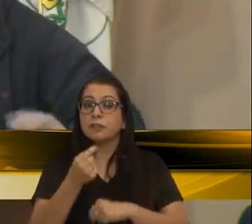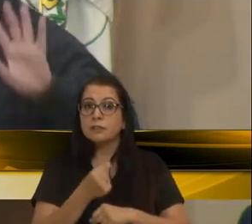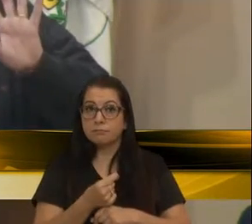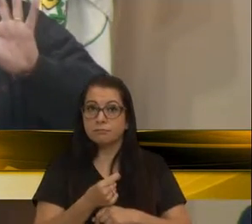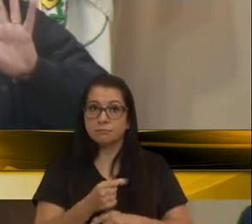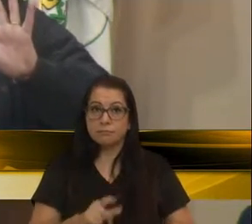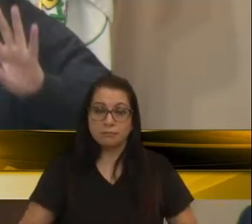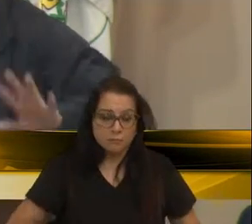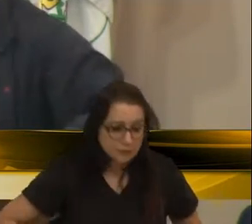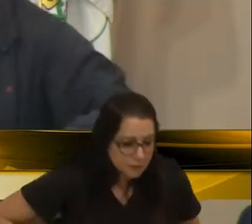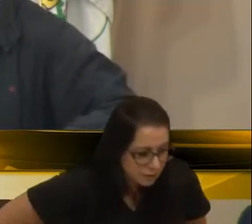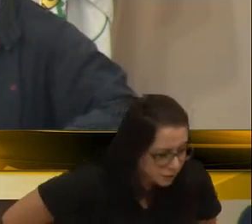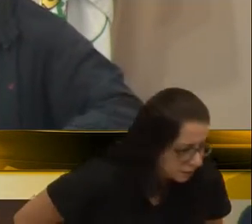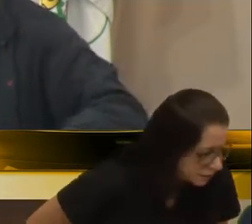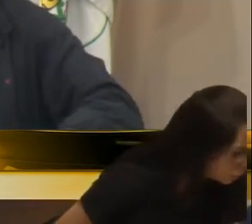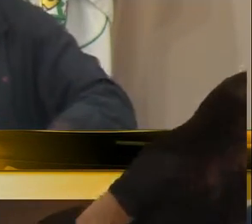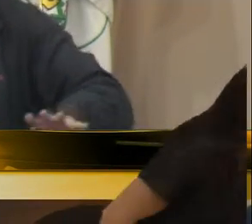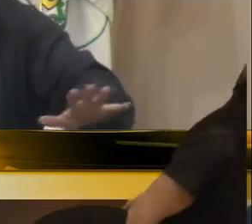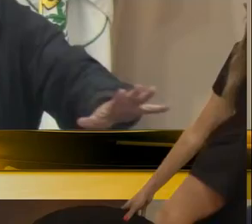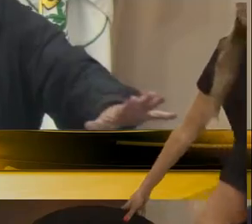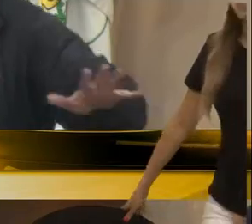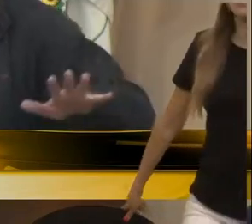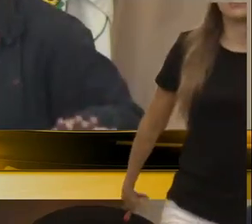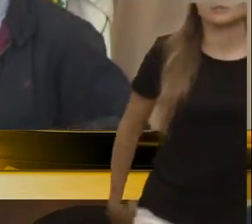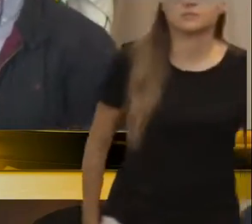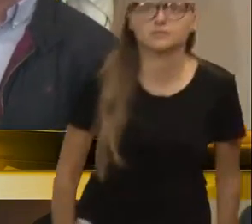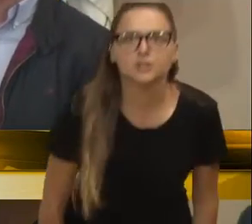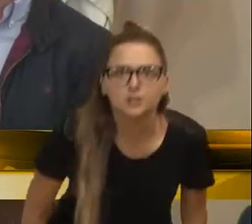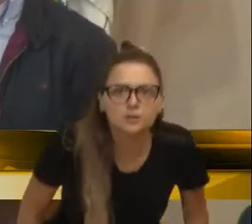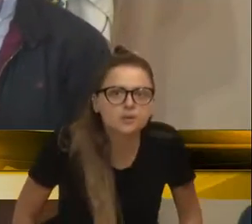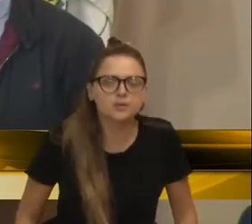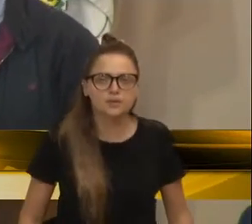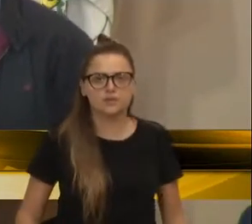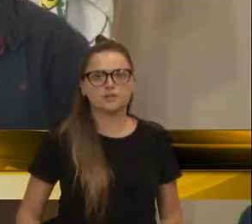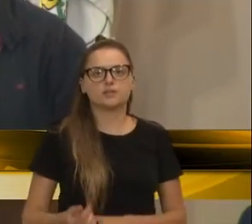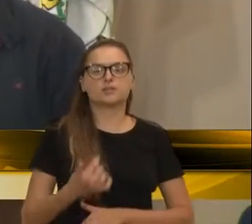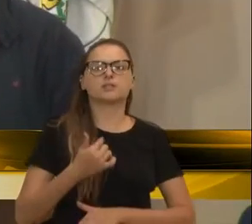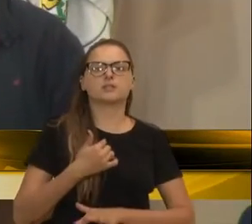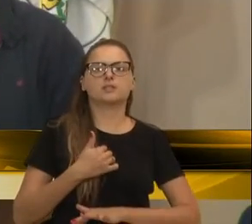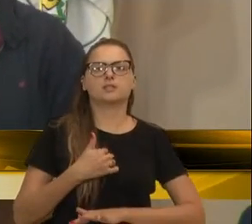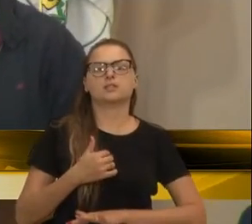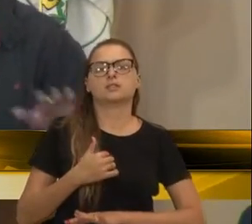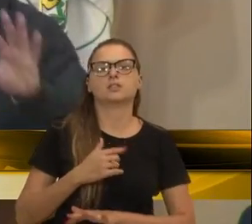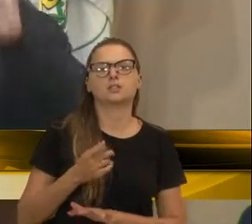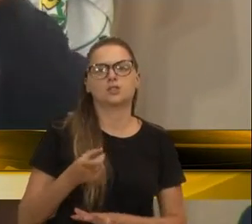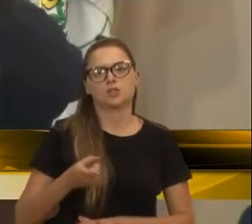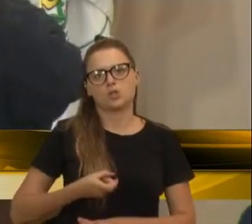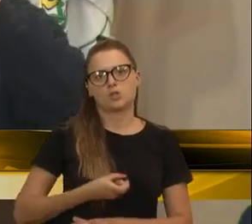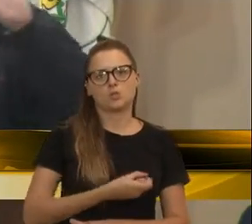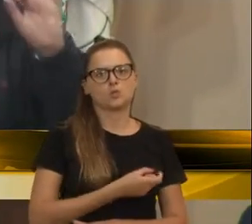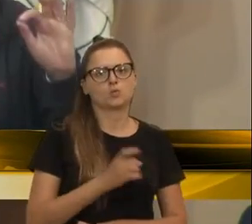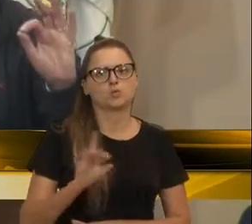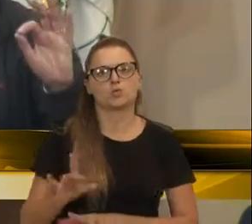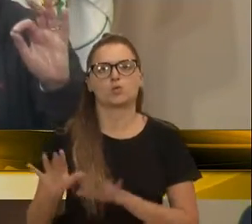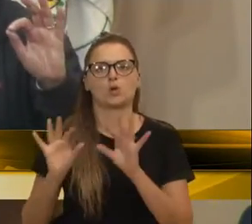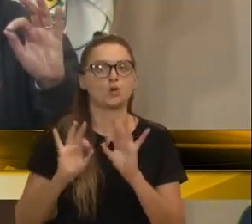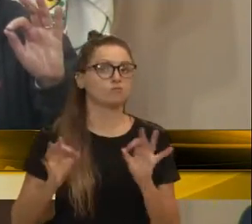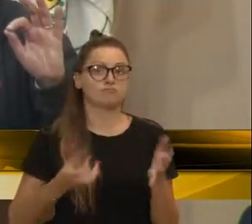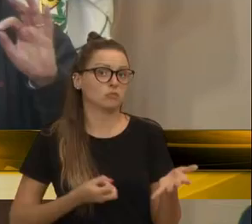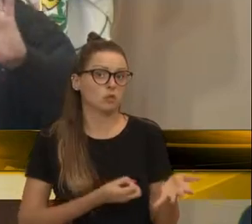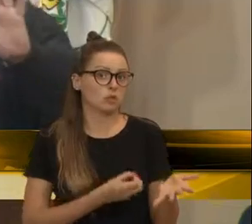financeira. Não estou colocando voto a favor ou voto contra. Números. Simplesmente